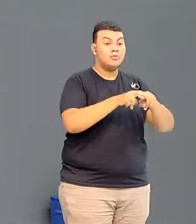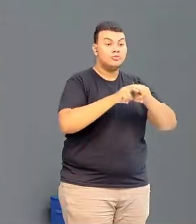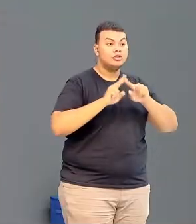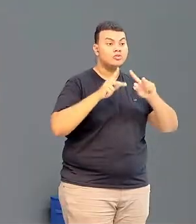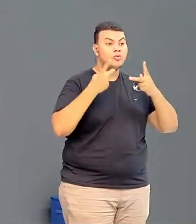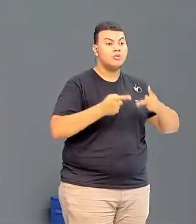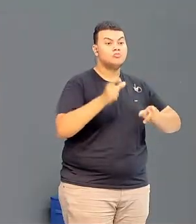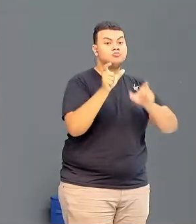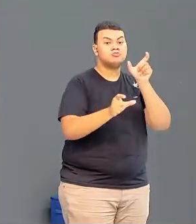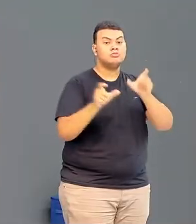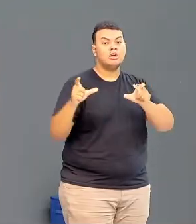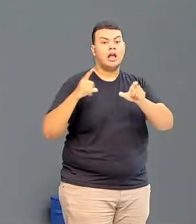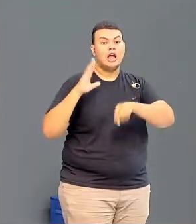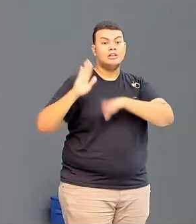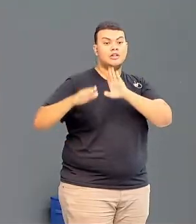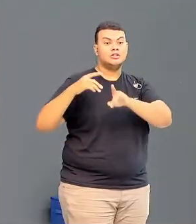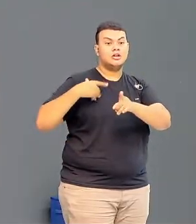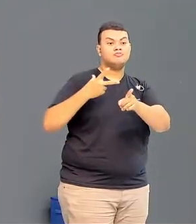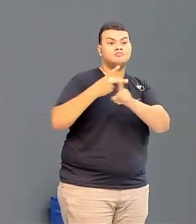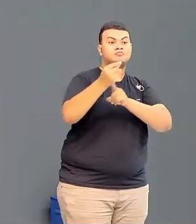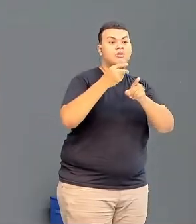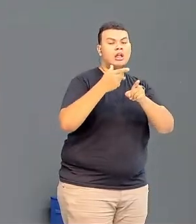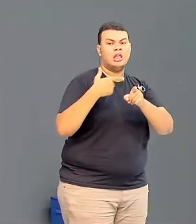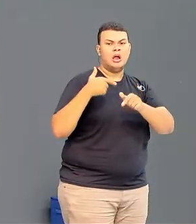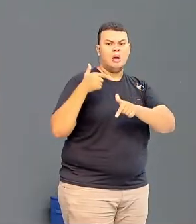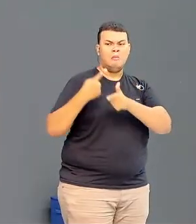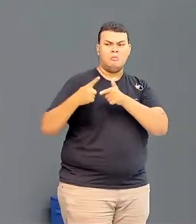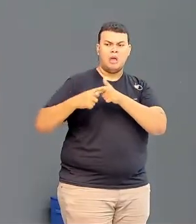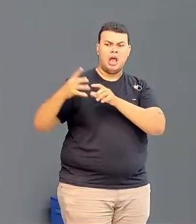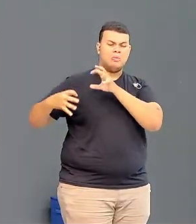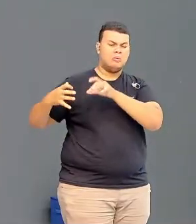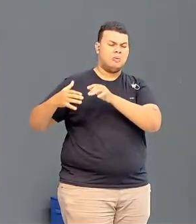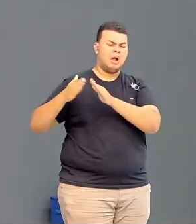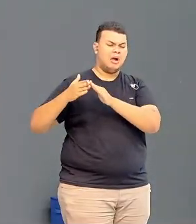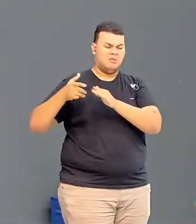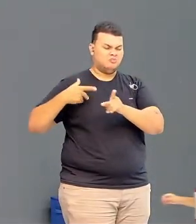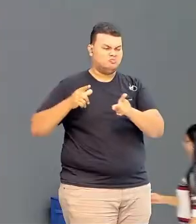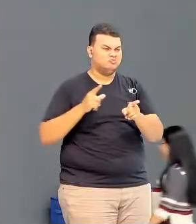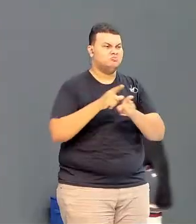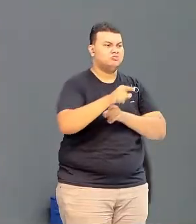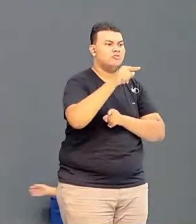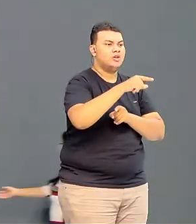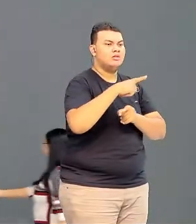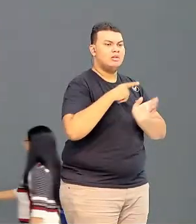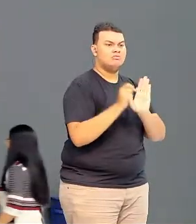tentar fugir de um problema de casa, se joga nas drogas, porque uma fortaleza foi criada.